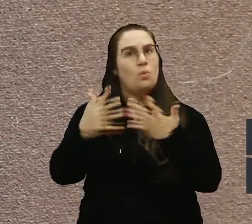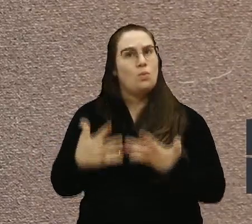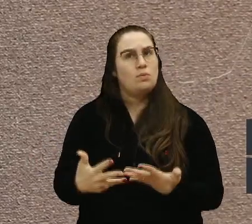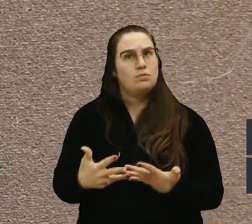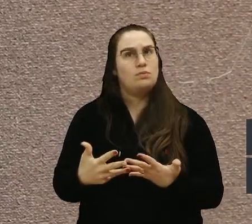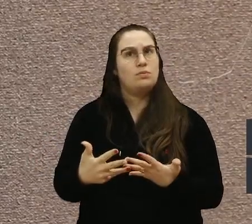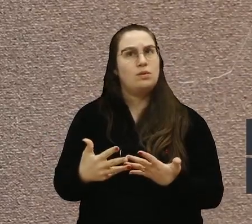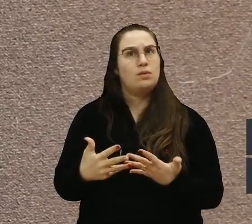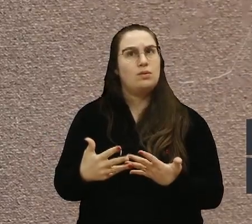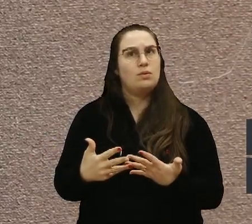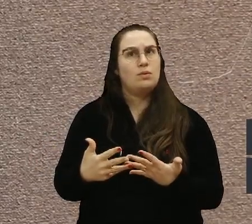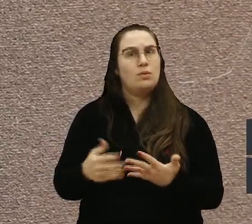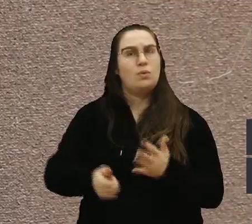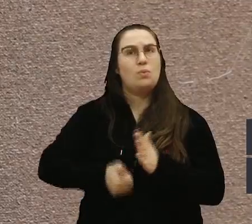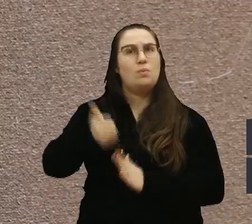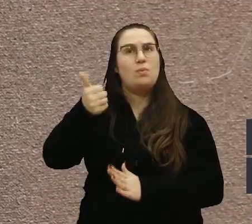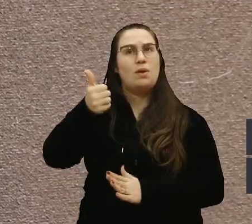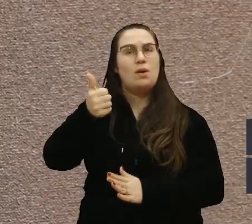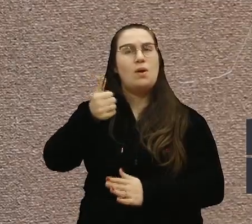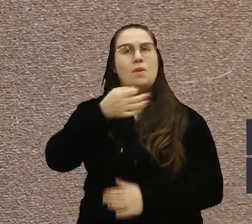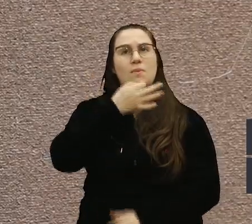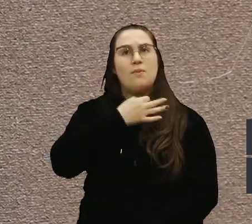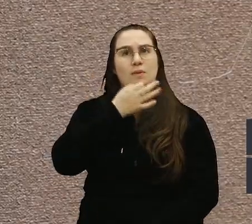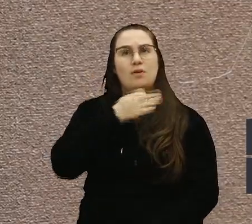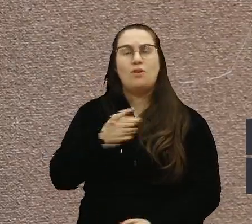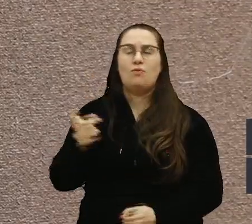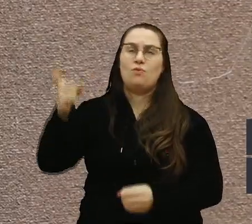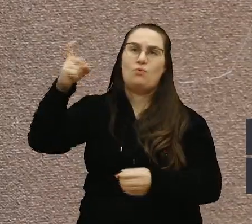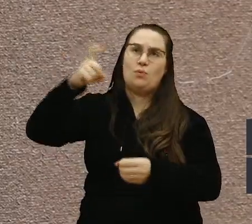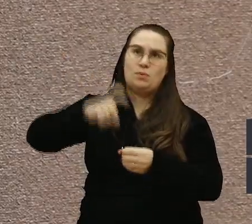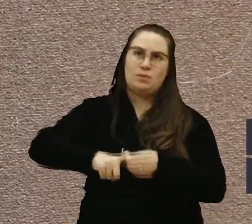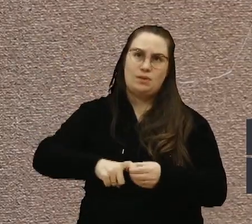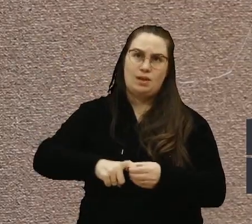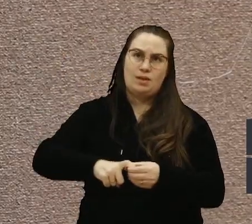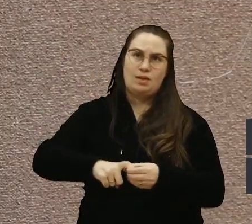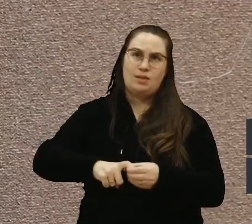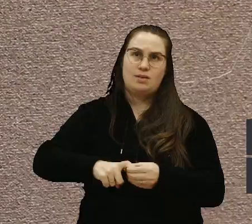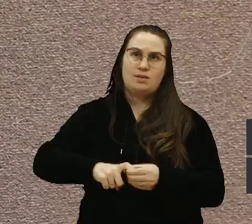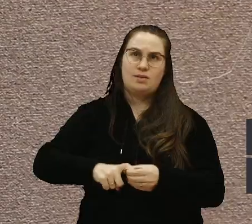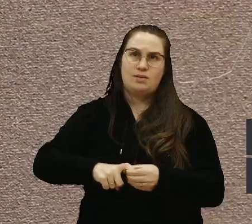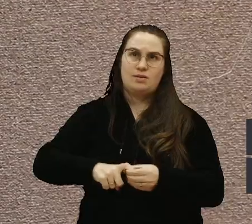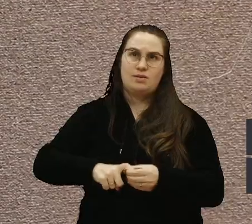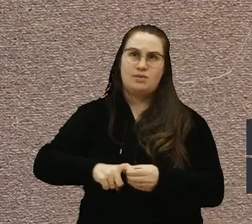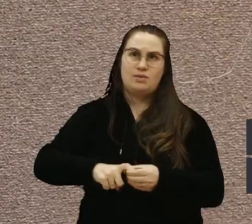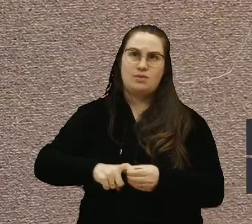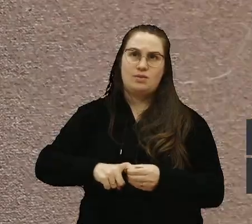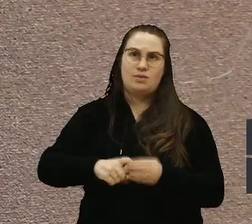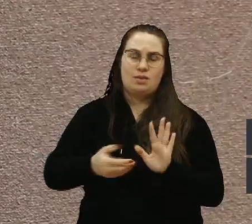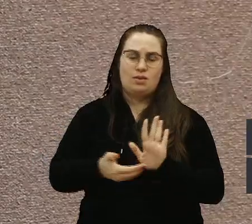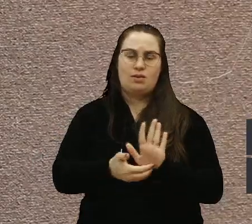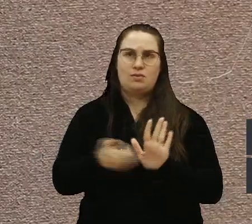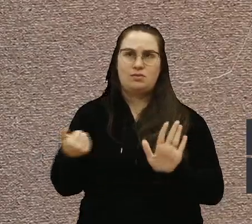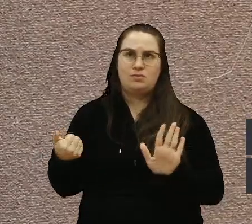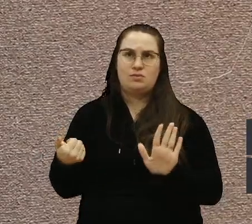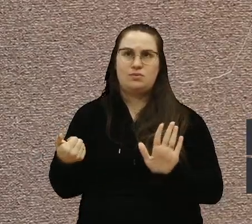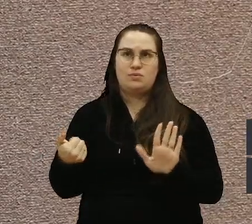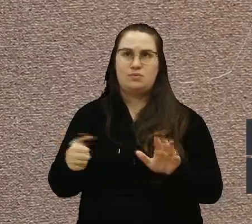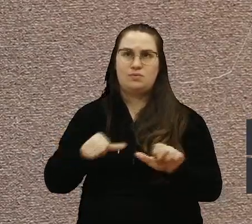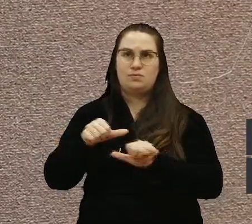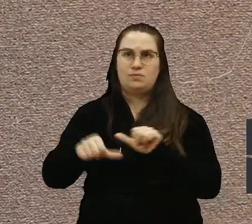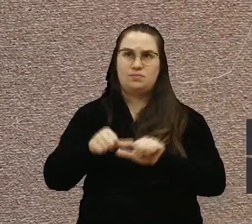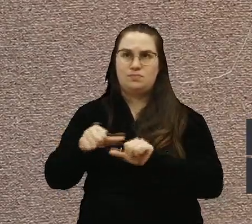que o melhor para o município era que esse projeto ele voltasse, seja retificado,